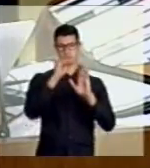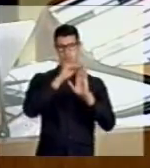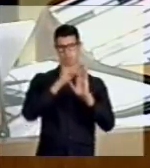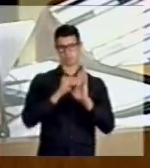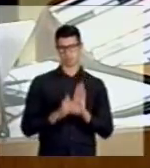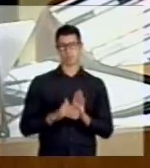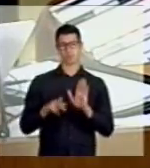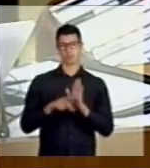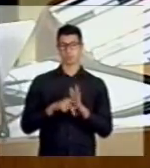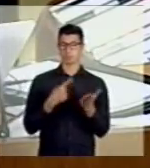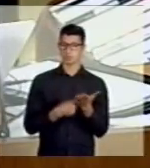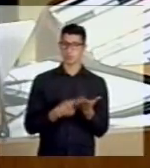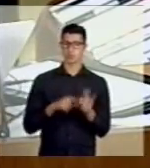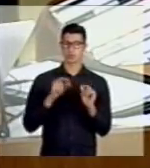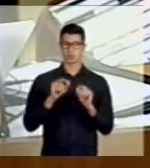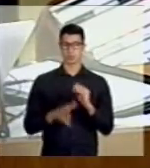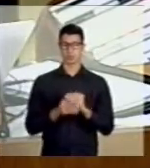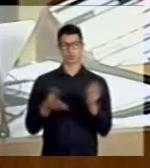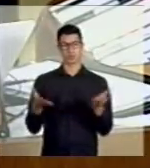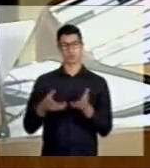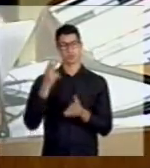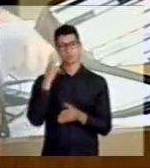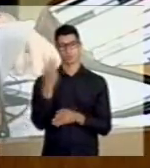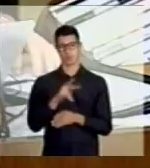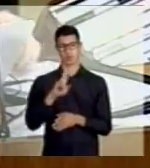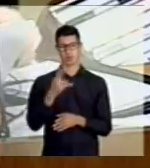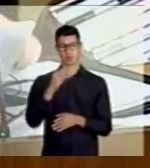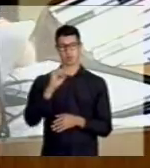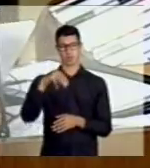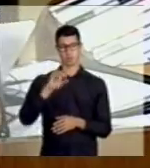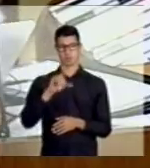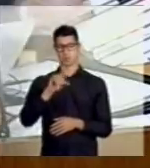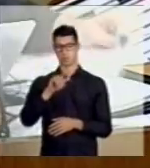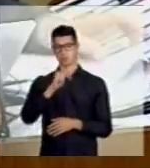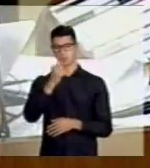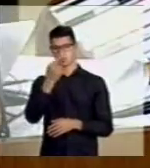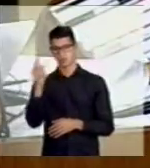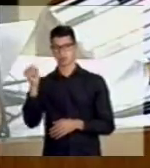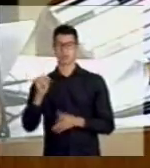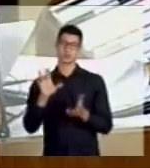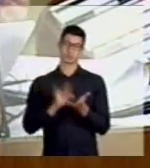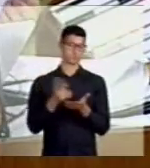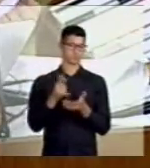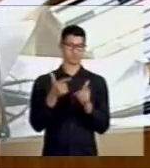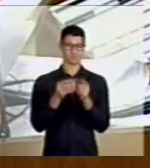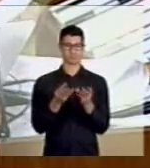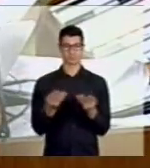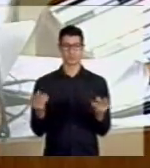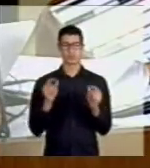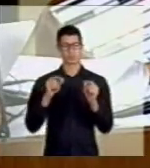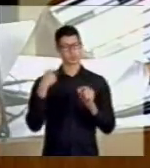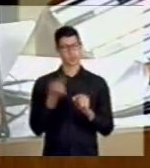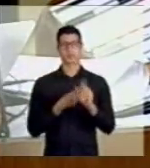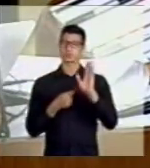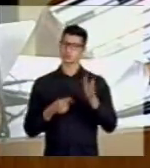deste acordo que ora se coloca para a homologação. Isto, evidentemente, sem prejuízo do memorial que todos